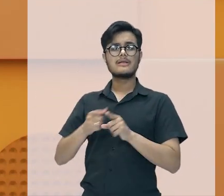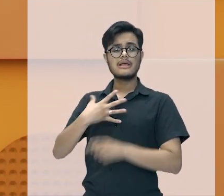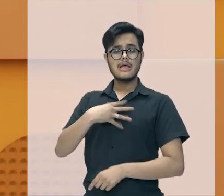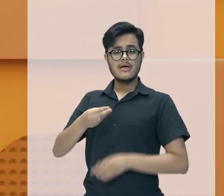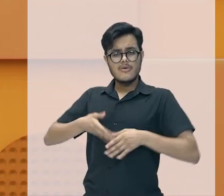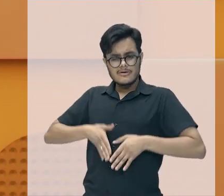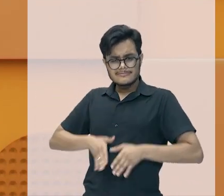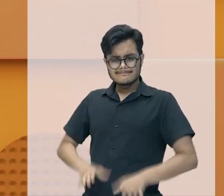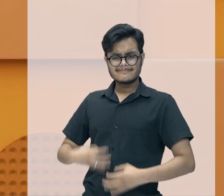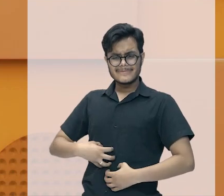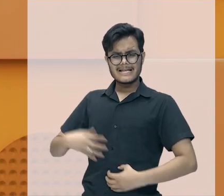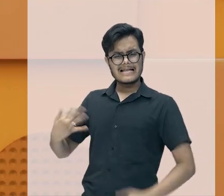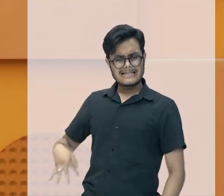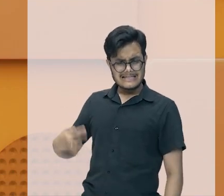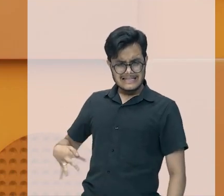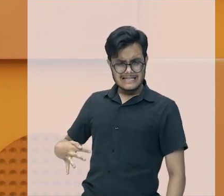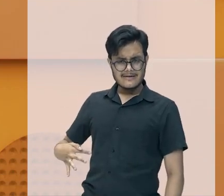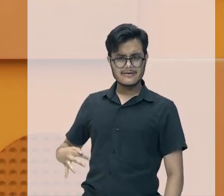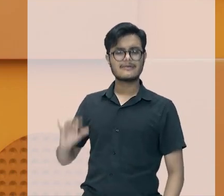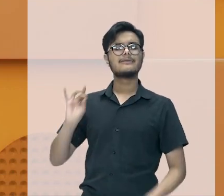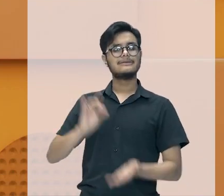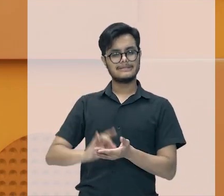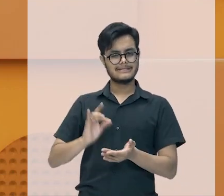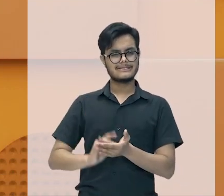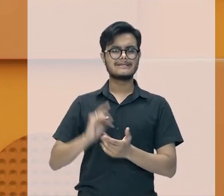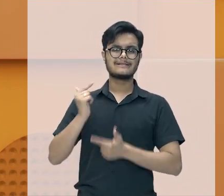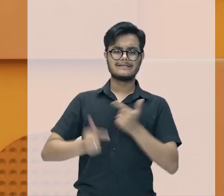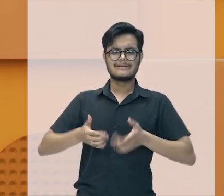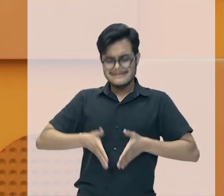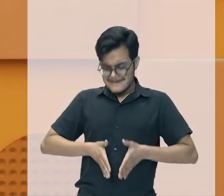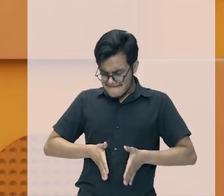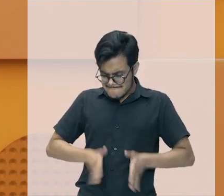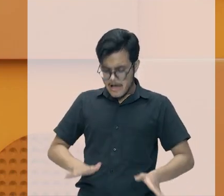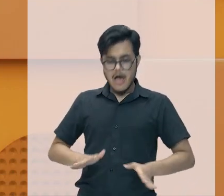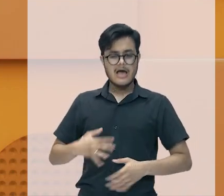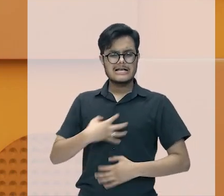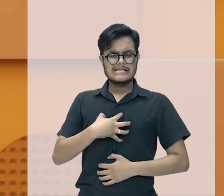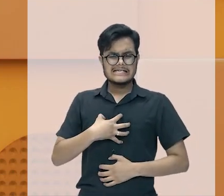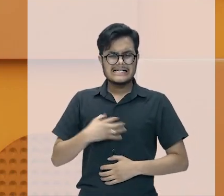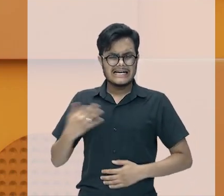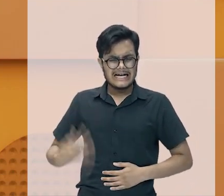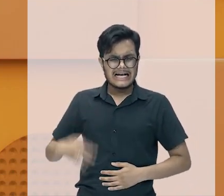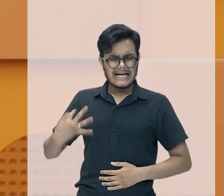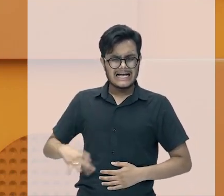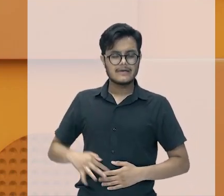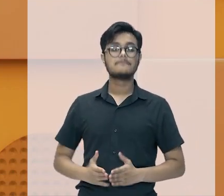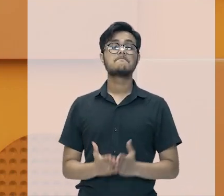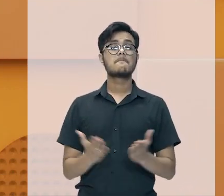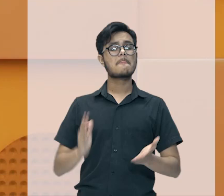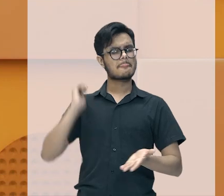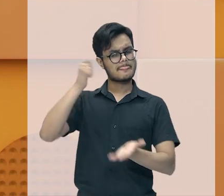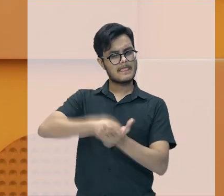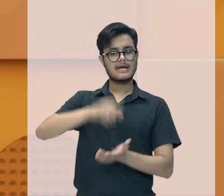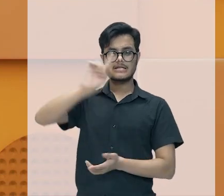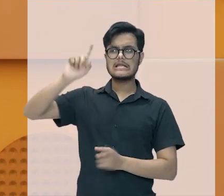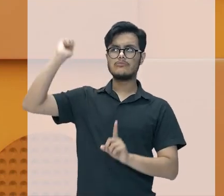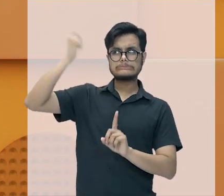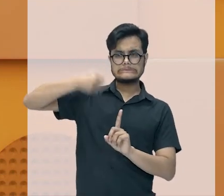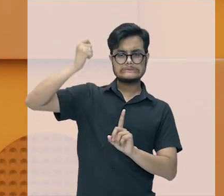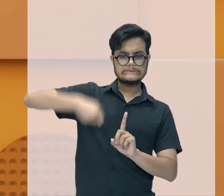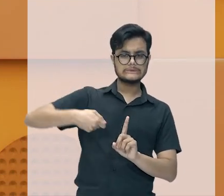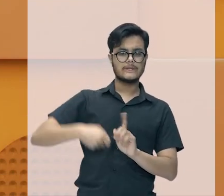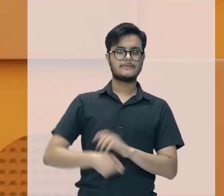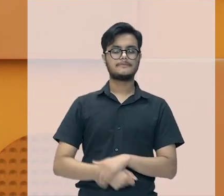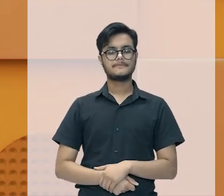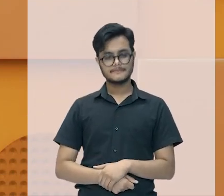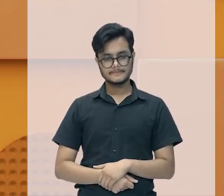parto, sentiria então as dores do parto, né, do trabalho de parto, ou seja, né, então quer dizer, essa parte seria, então,